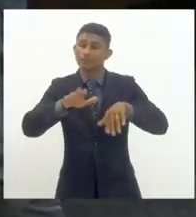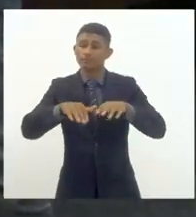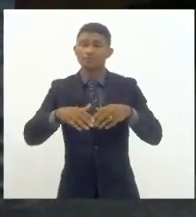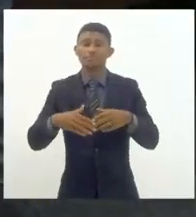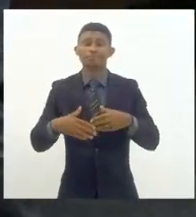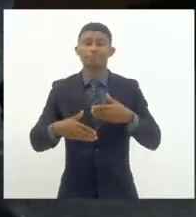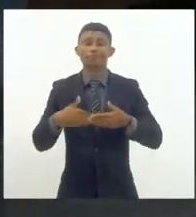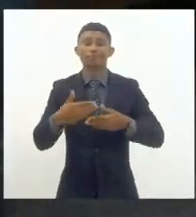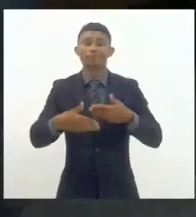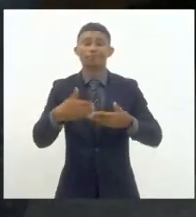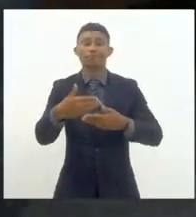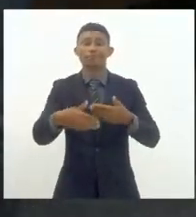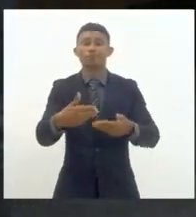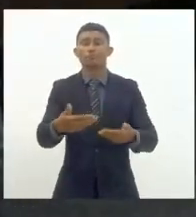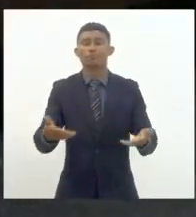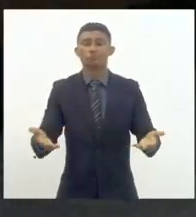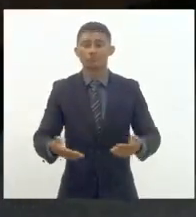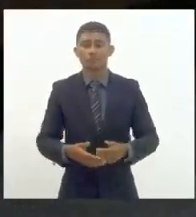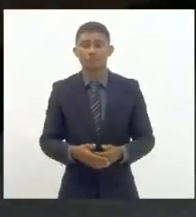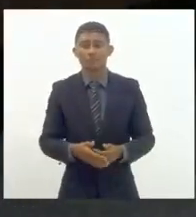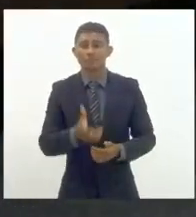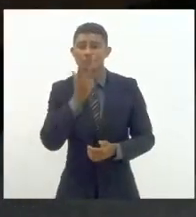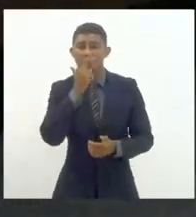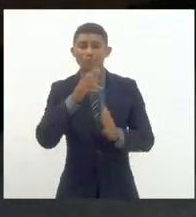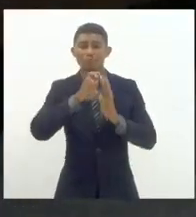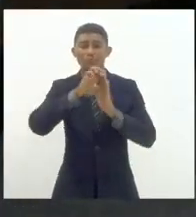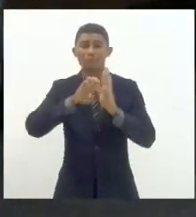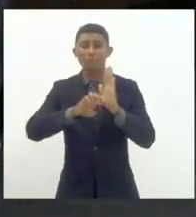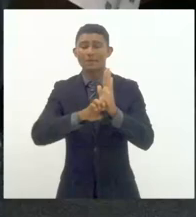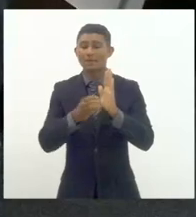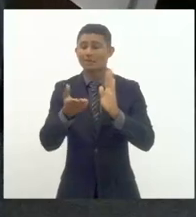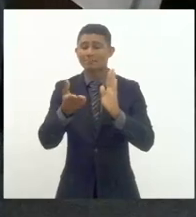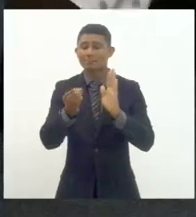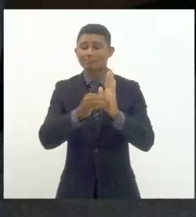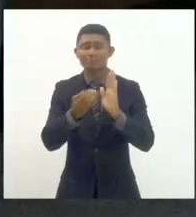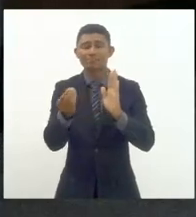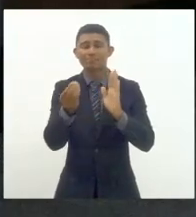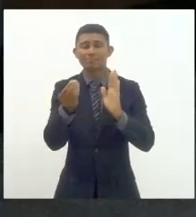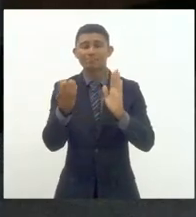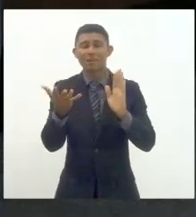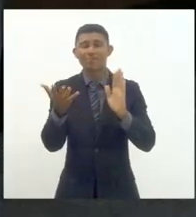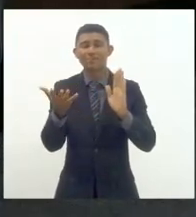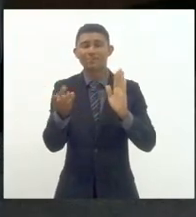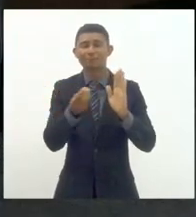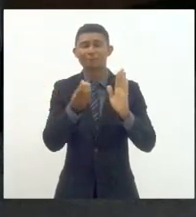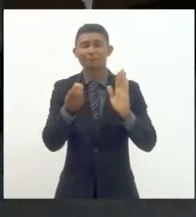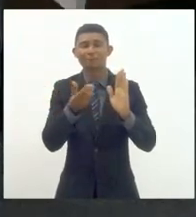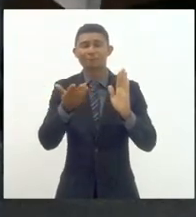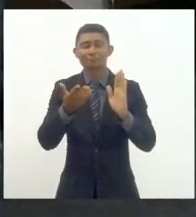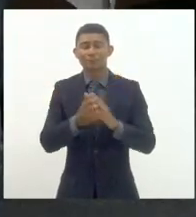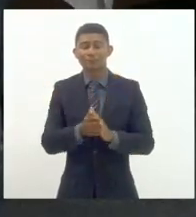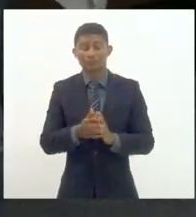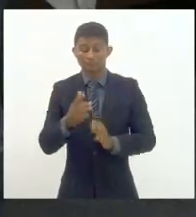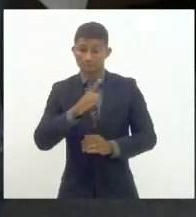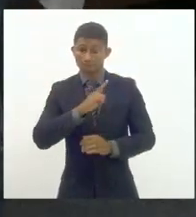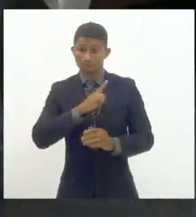desconfigura o sentido da emenda. Tem uma questão